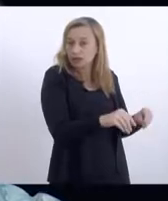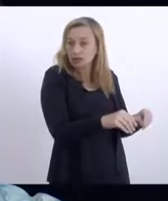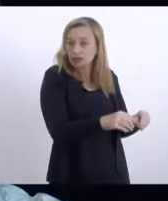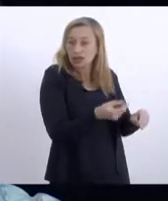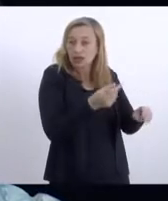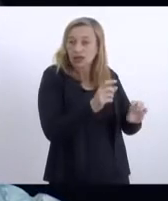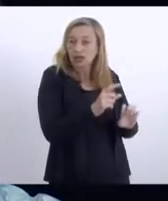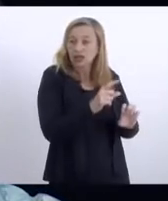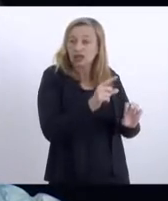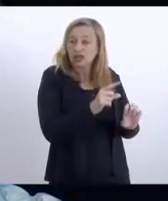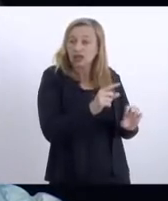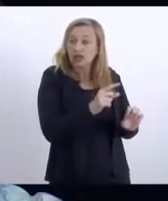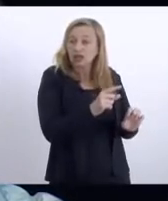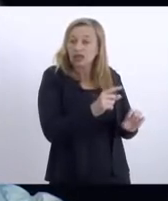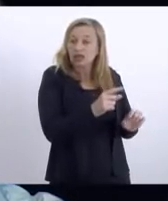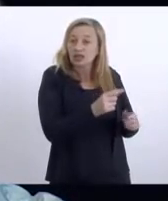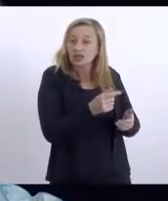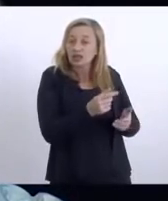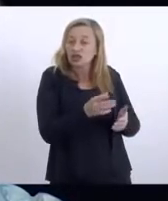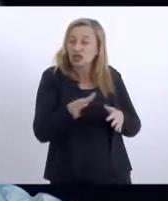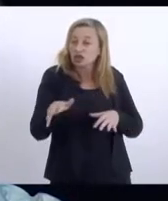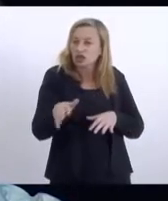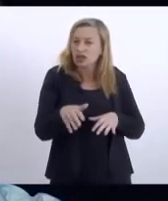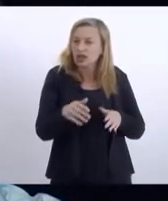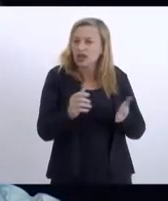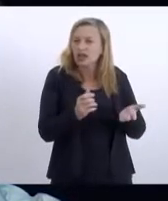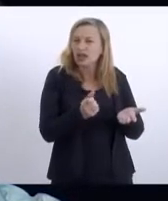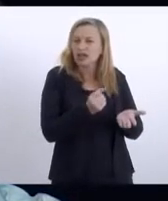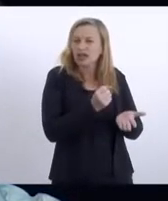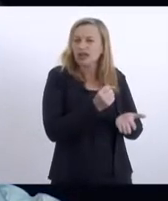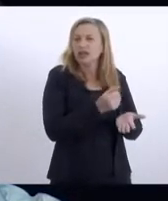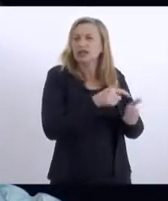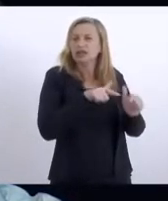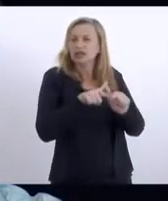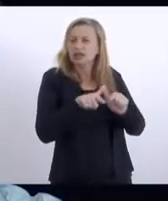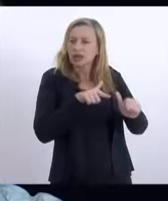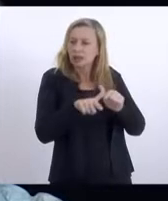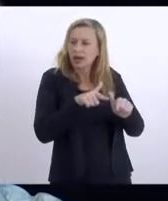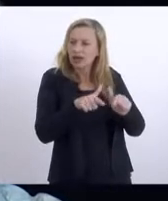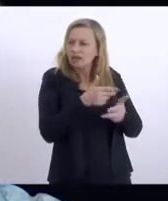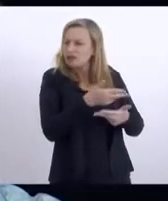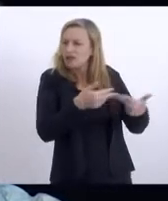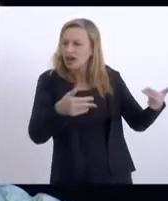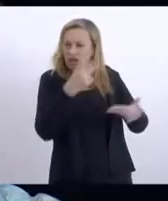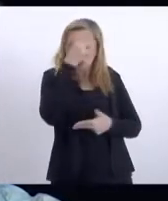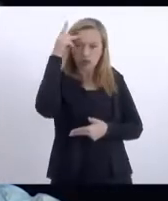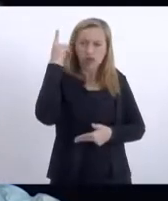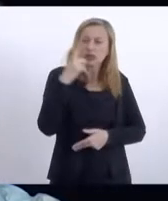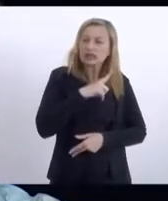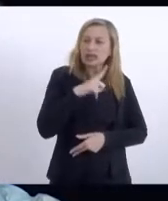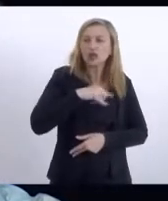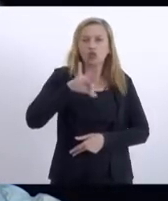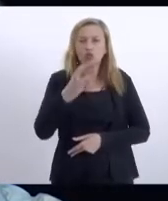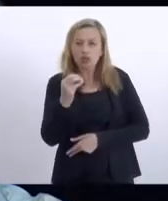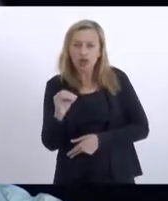empregando muitas pessoas, porque tem um insumo, ou seja, o milho e a soja que chega